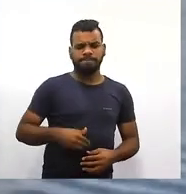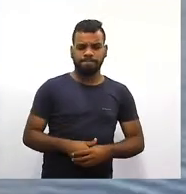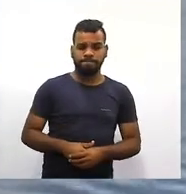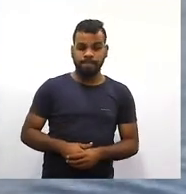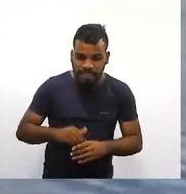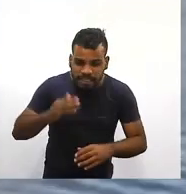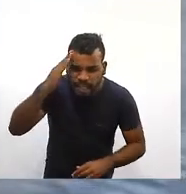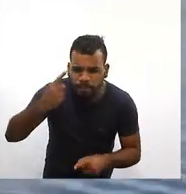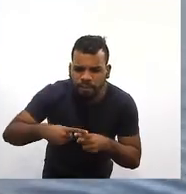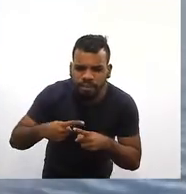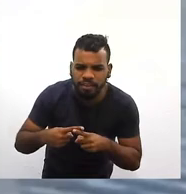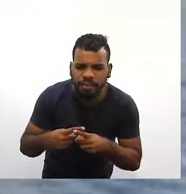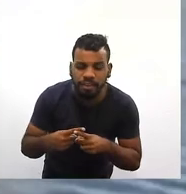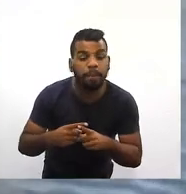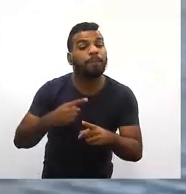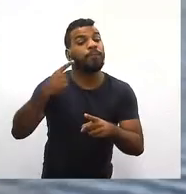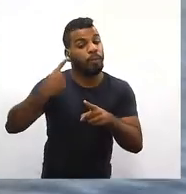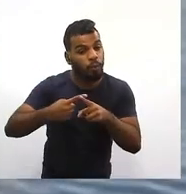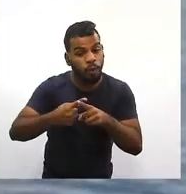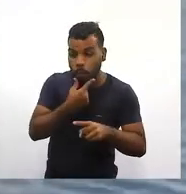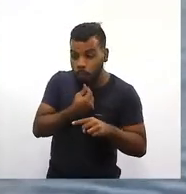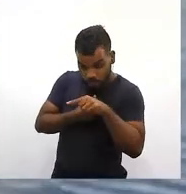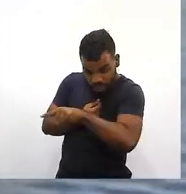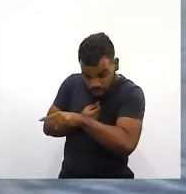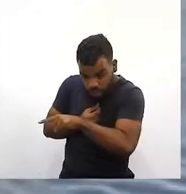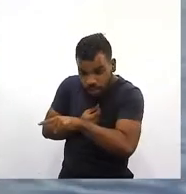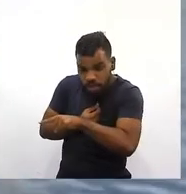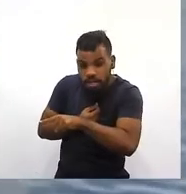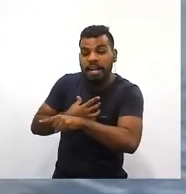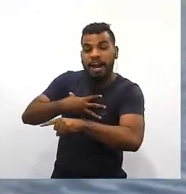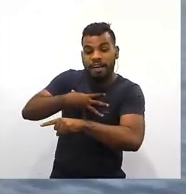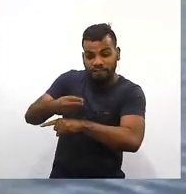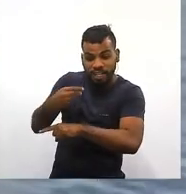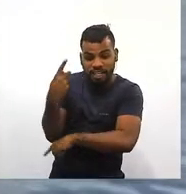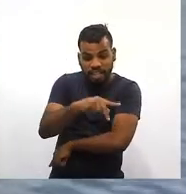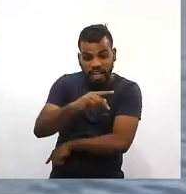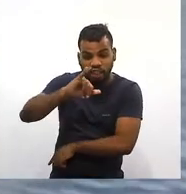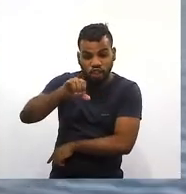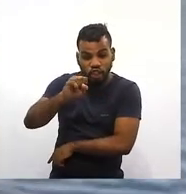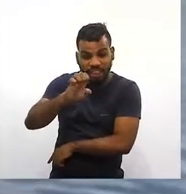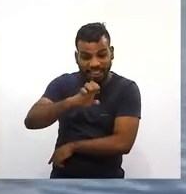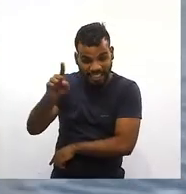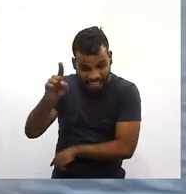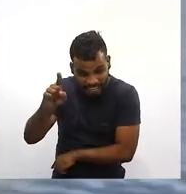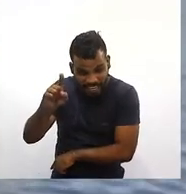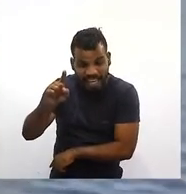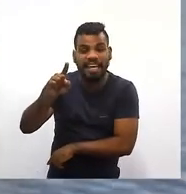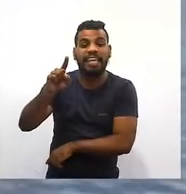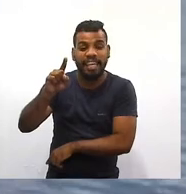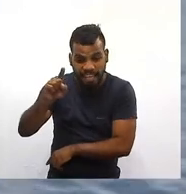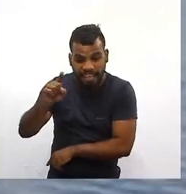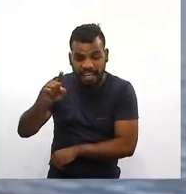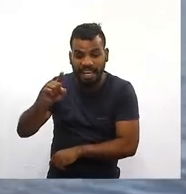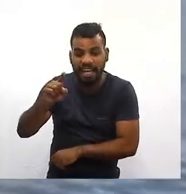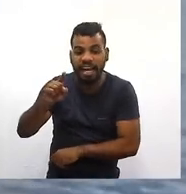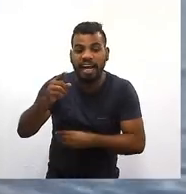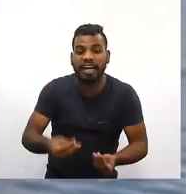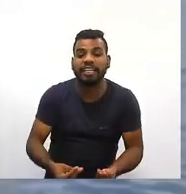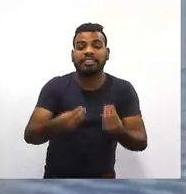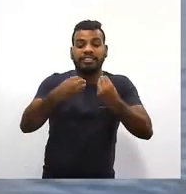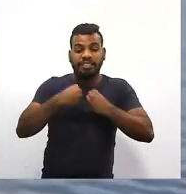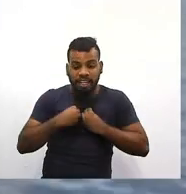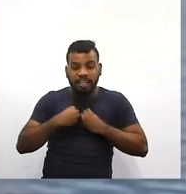quê? Porque este menino, que é filho de José, mestre Carpina, me faz lembrar uma